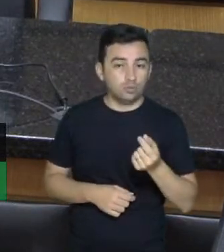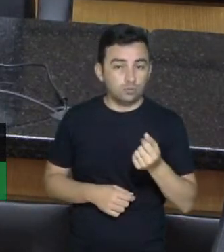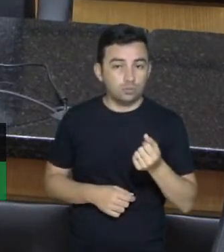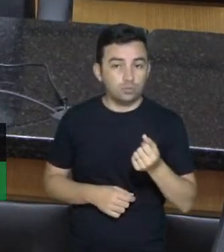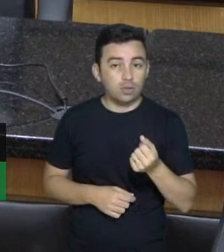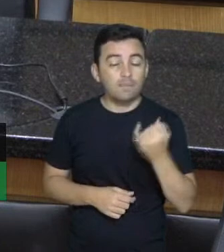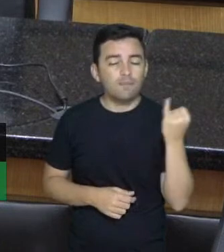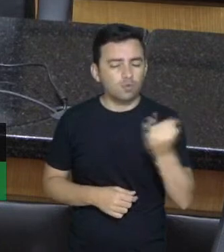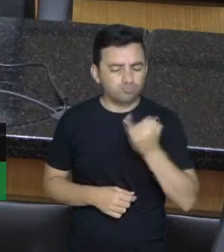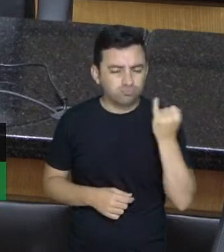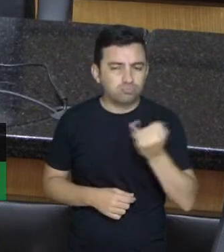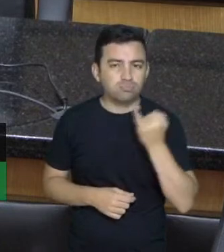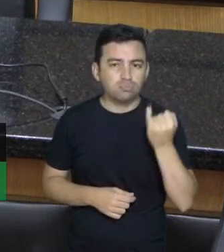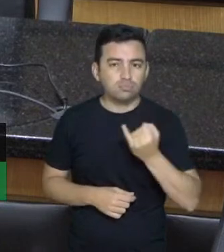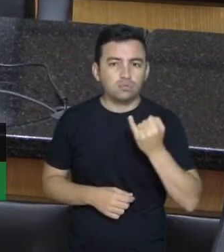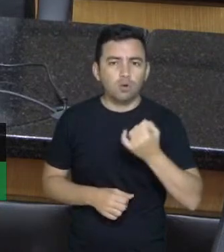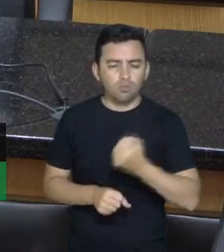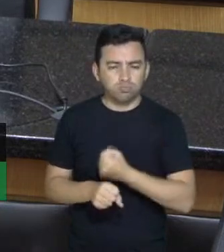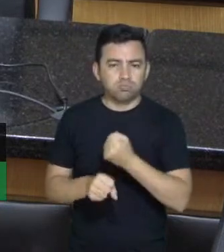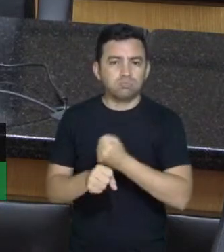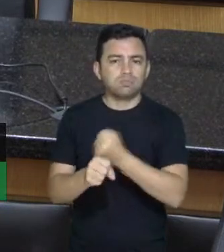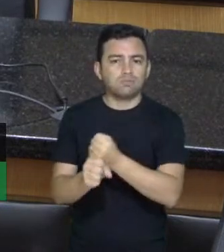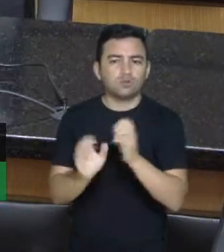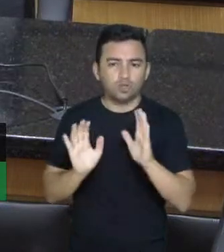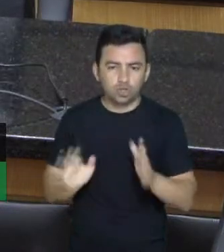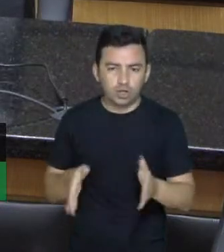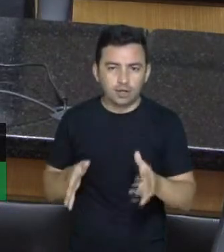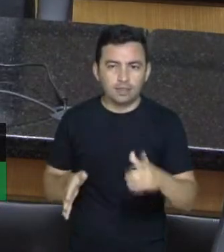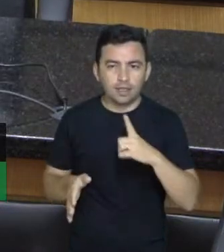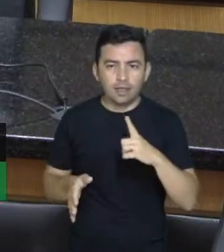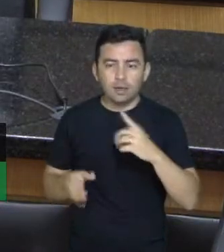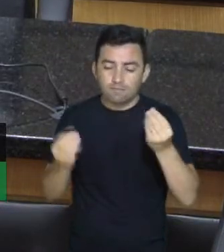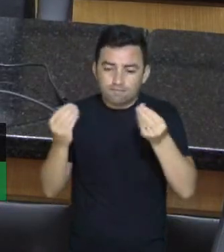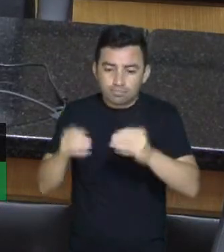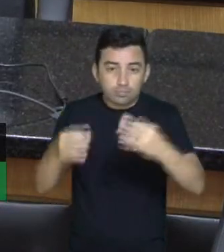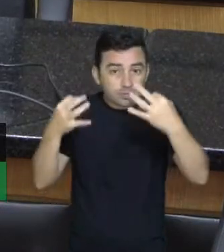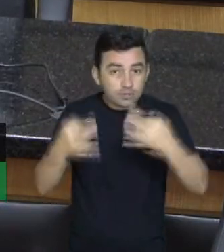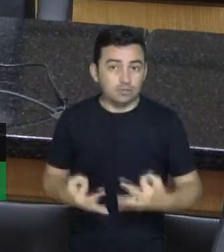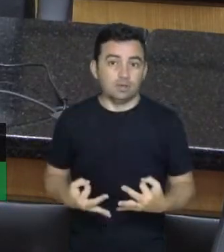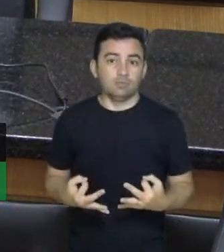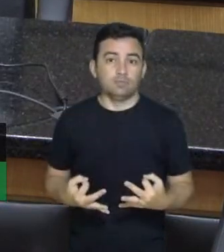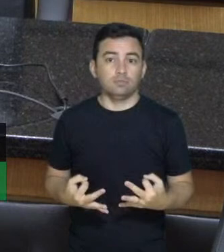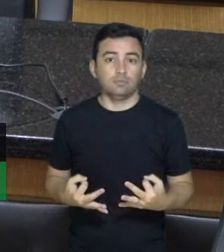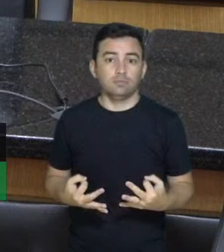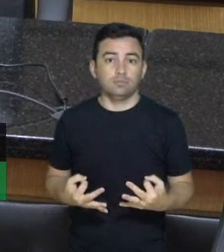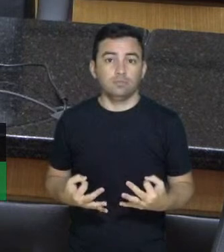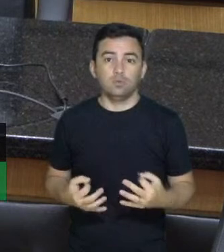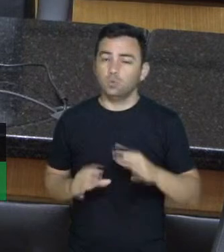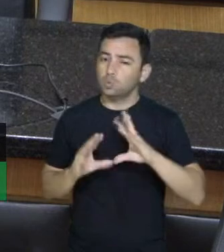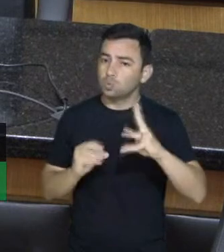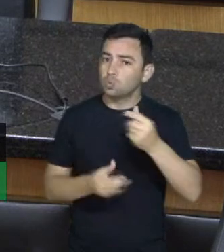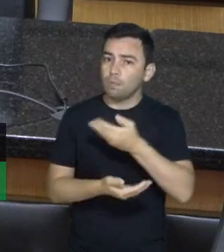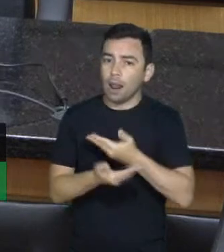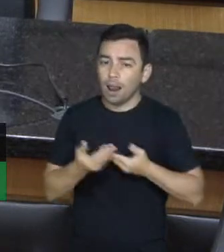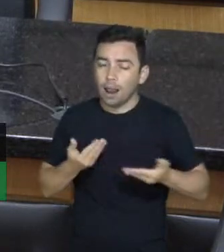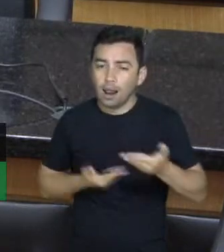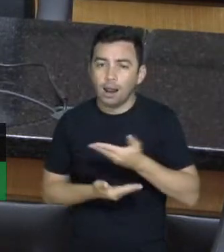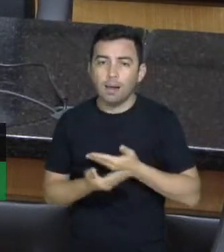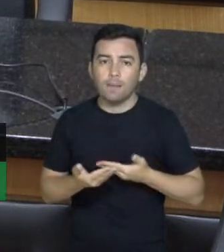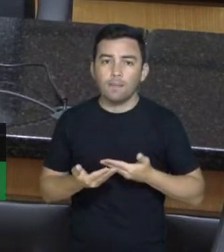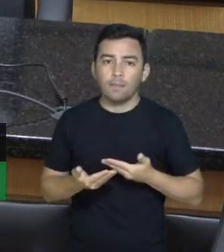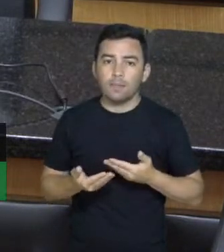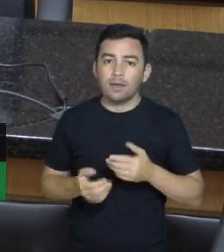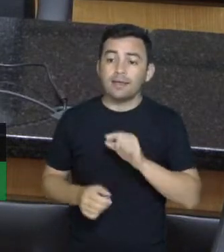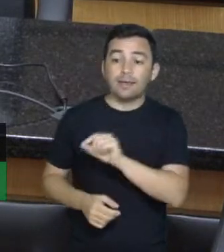muito importante. São obras que estão realmente dentro daquilo que é justo, dentro daquilo que o mercado propõe. Ou seja, bom para quem está